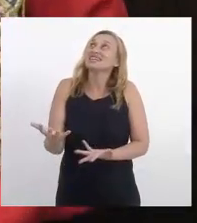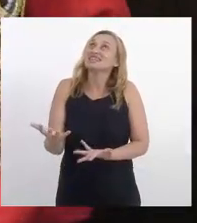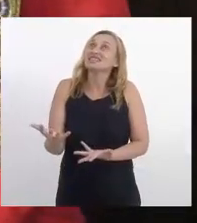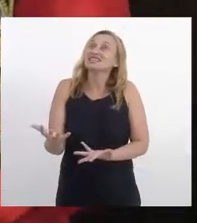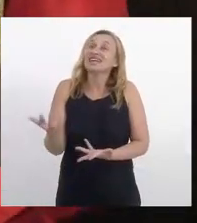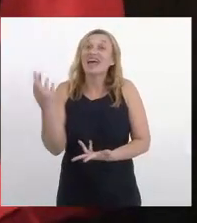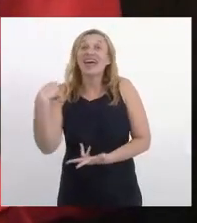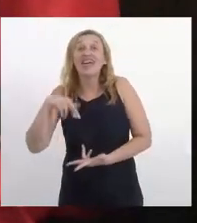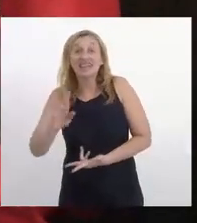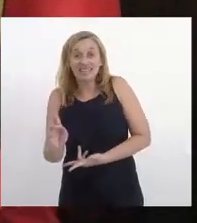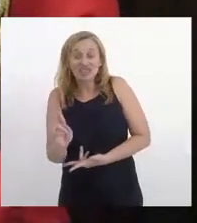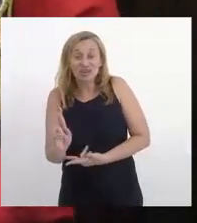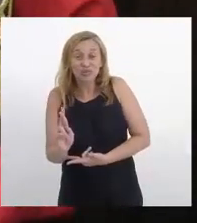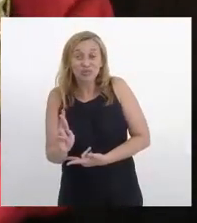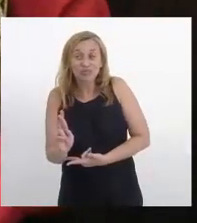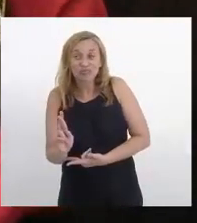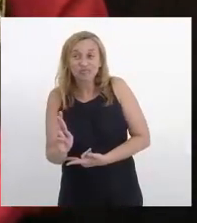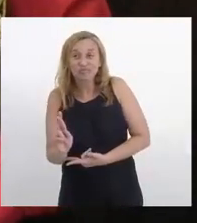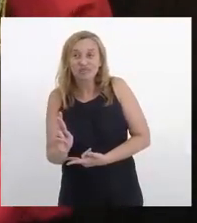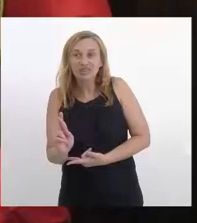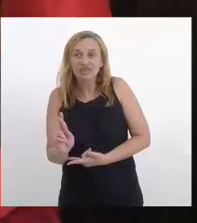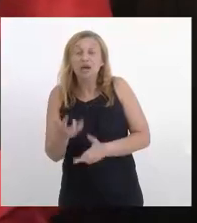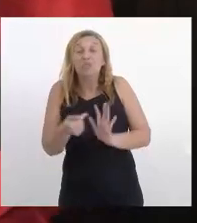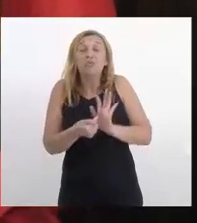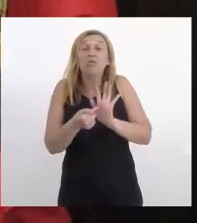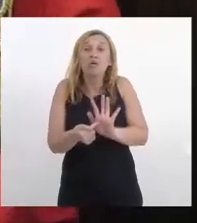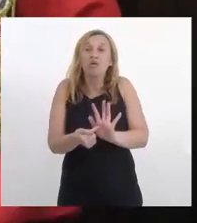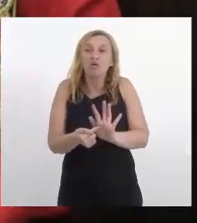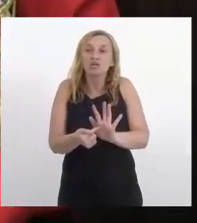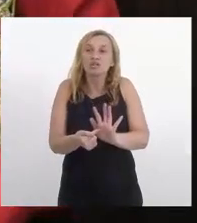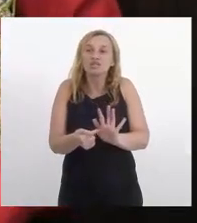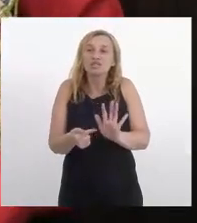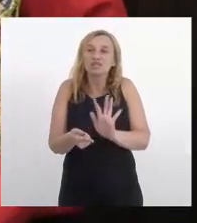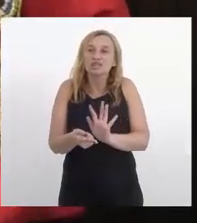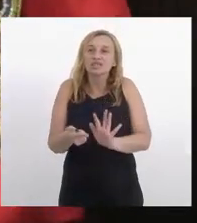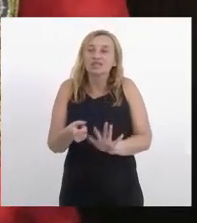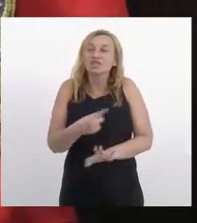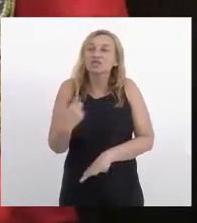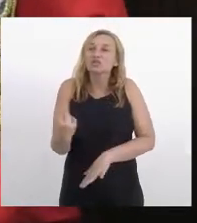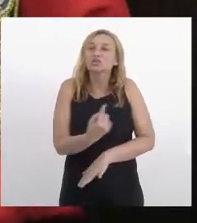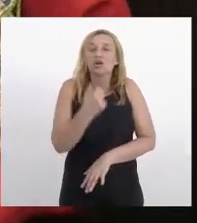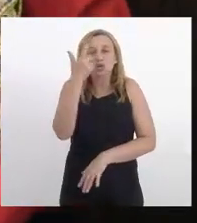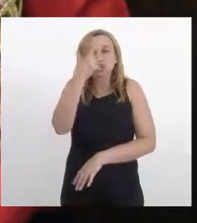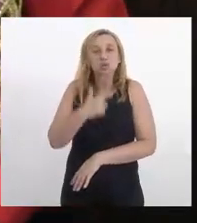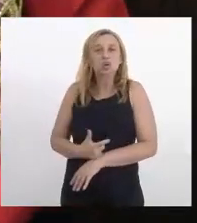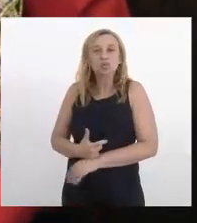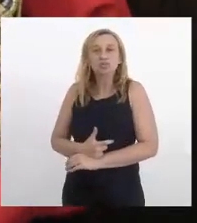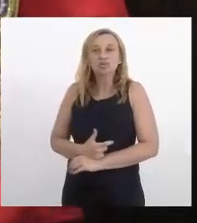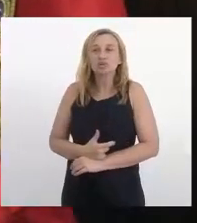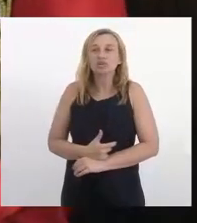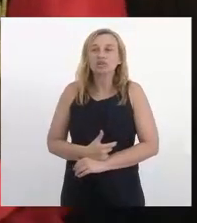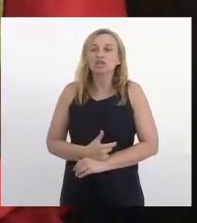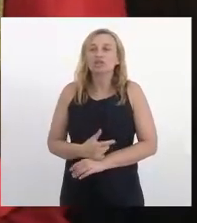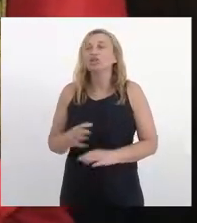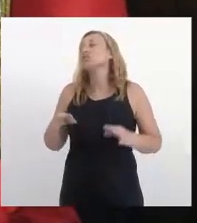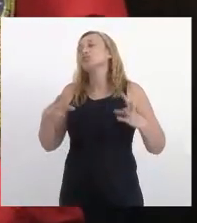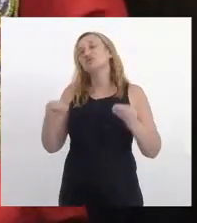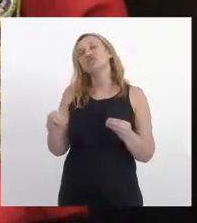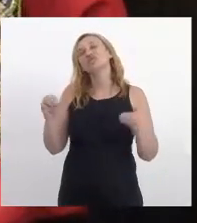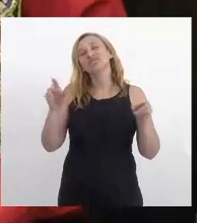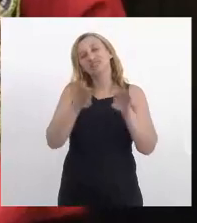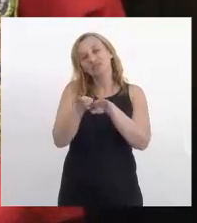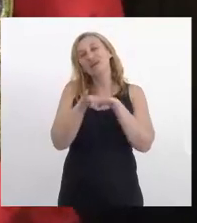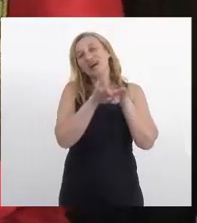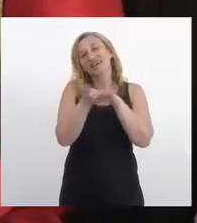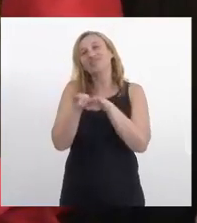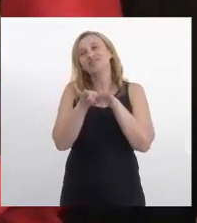a religião, que ela mostra, está mostrando que nós somos todos iguais, que a